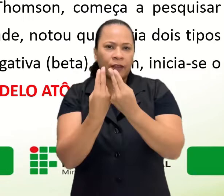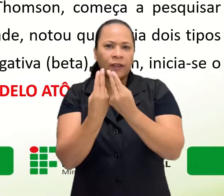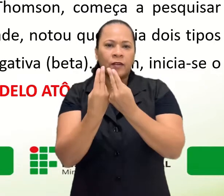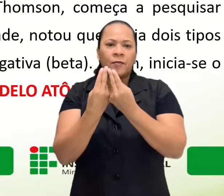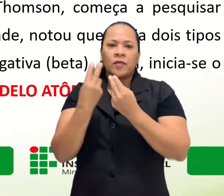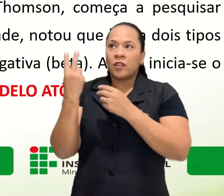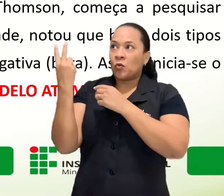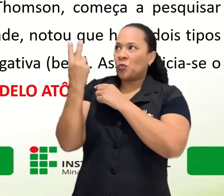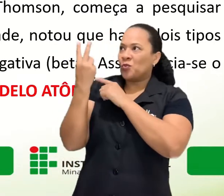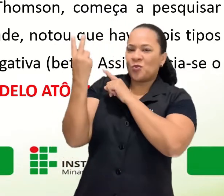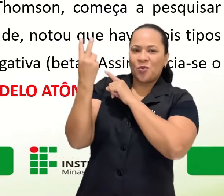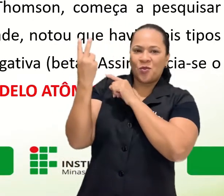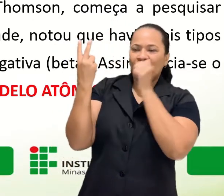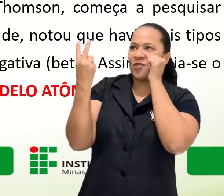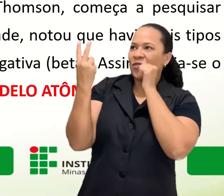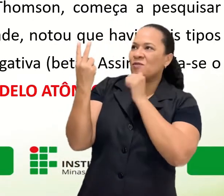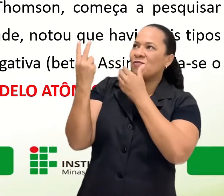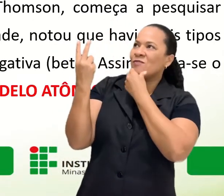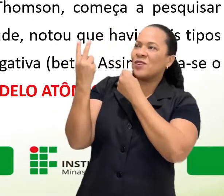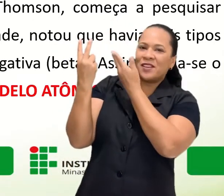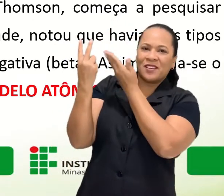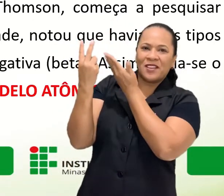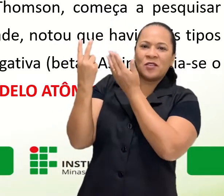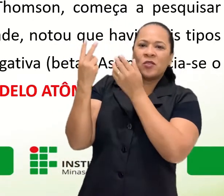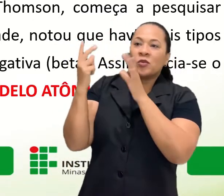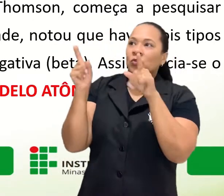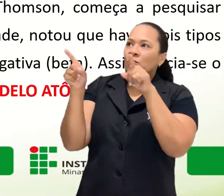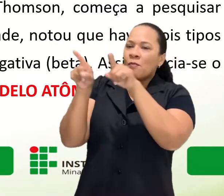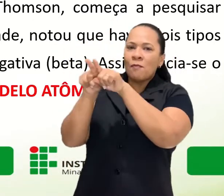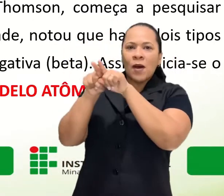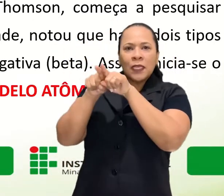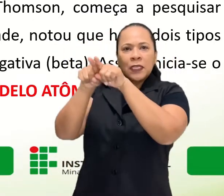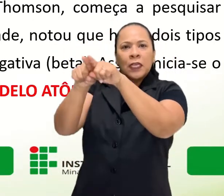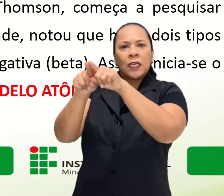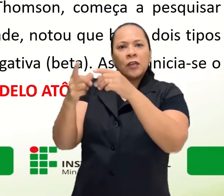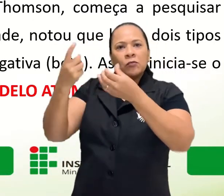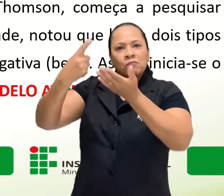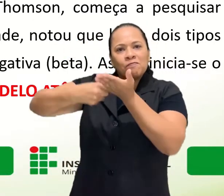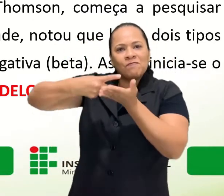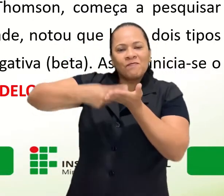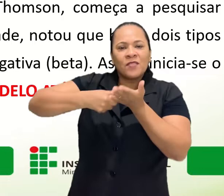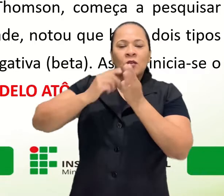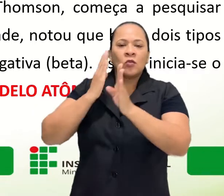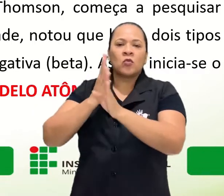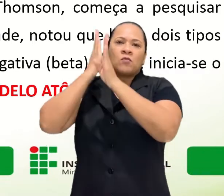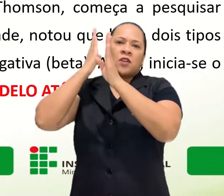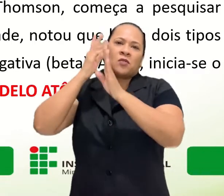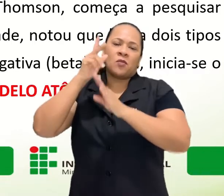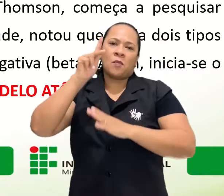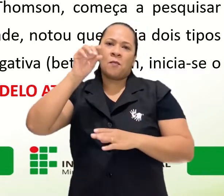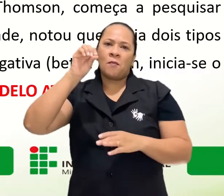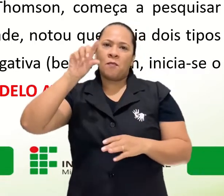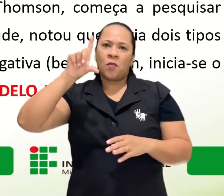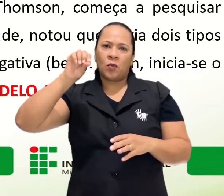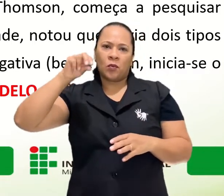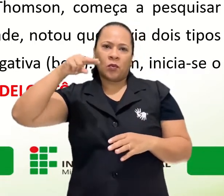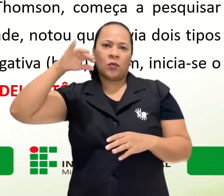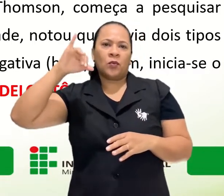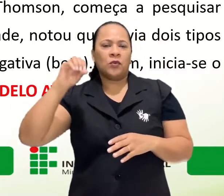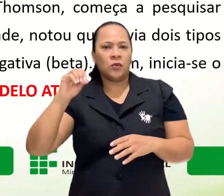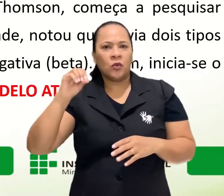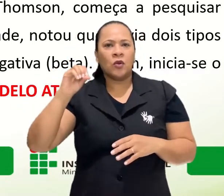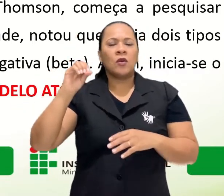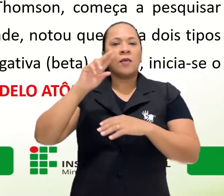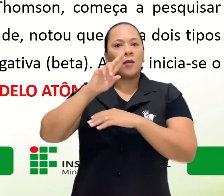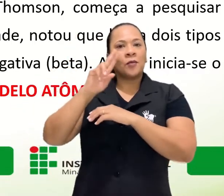Curie formou uma notável parceria e fez grandes descobertas, como, por exemplo, o elemento polônio,